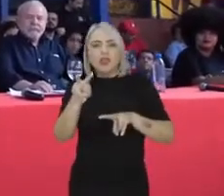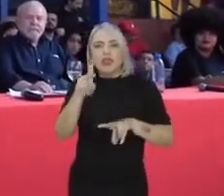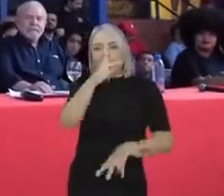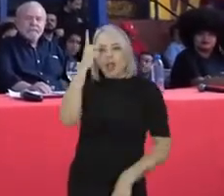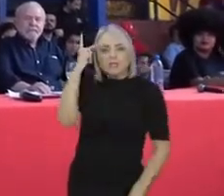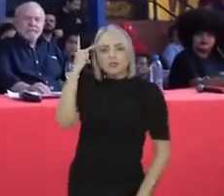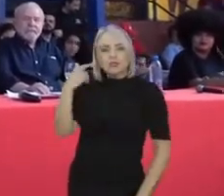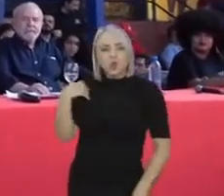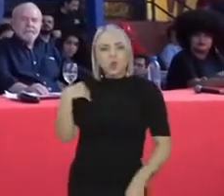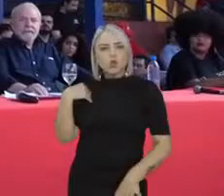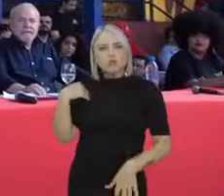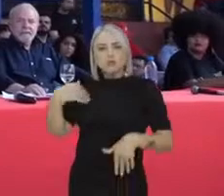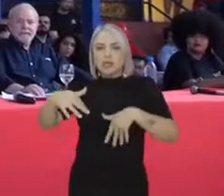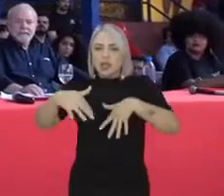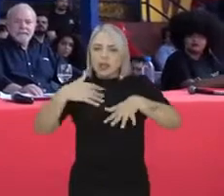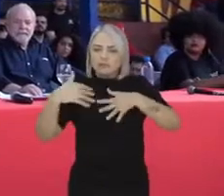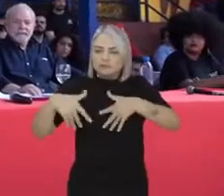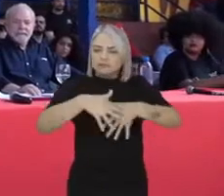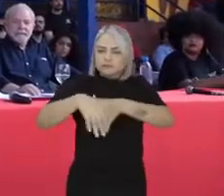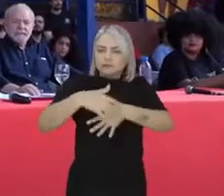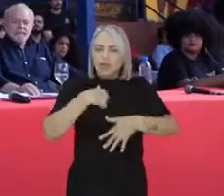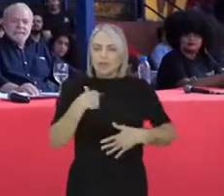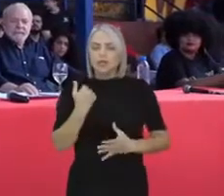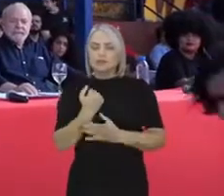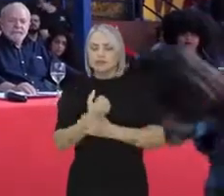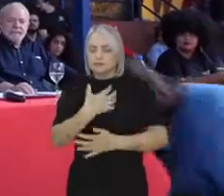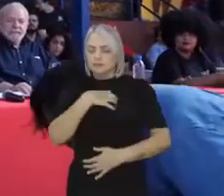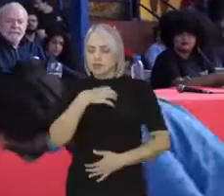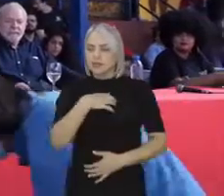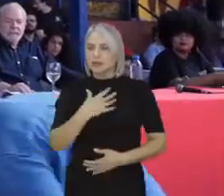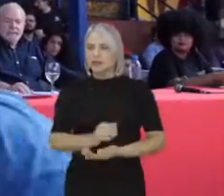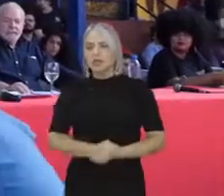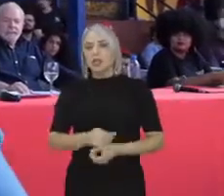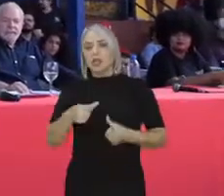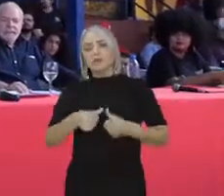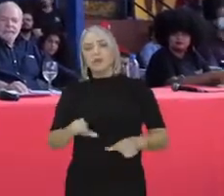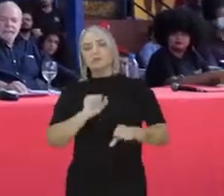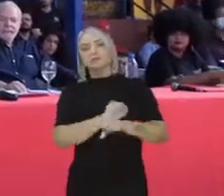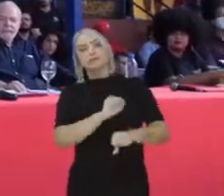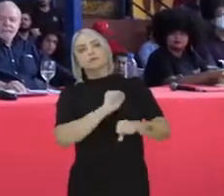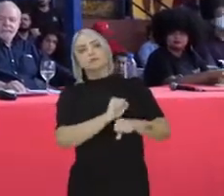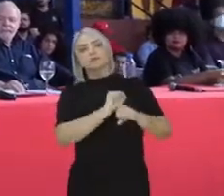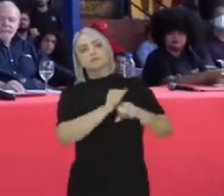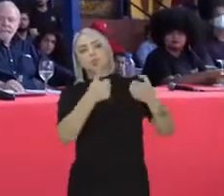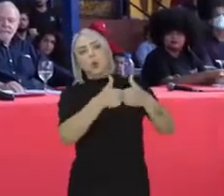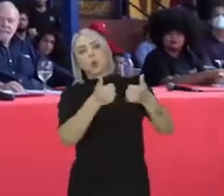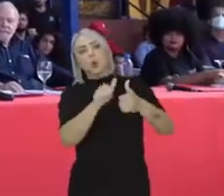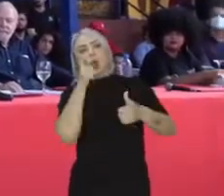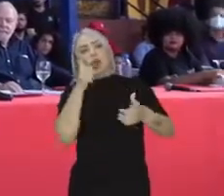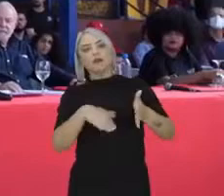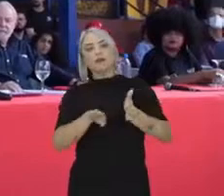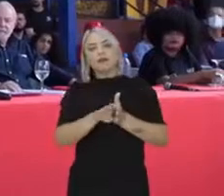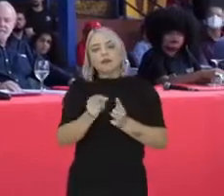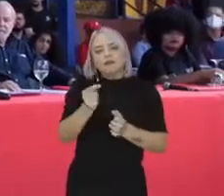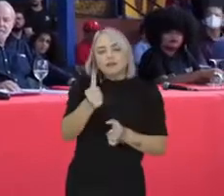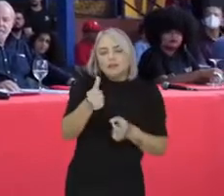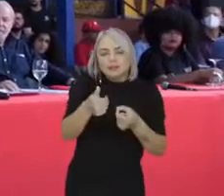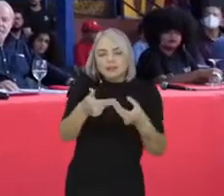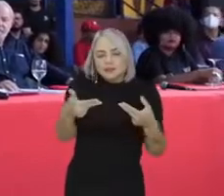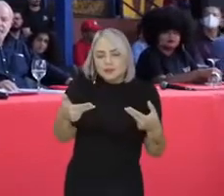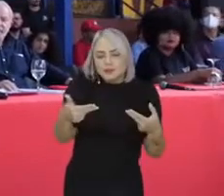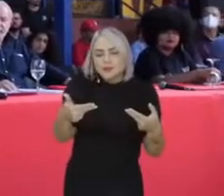sente mais segura. E eu estou dispensada de ficar no ponto esperando ela chegar. Essas pequenas coisas